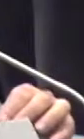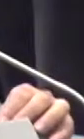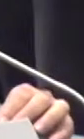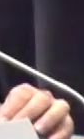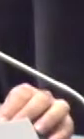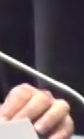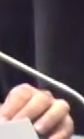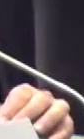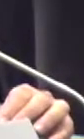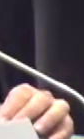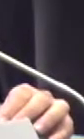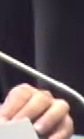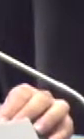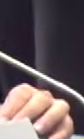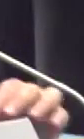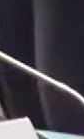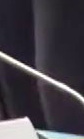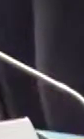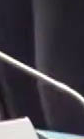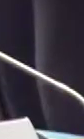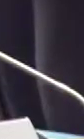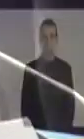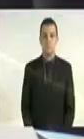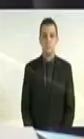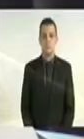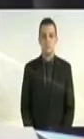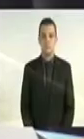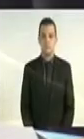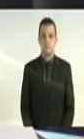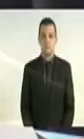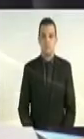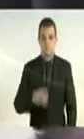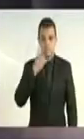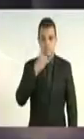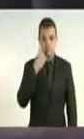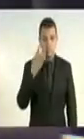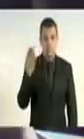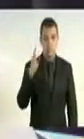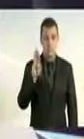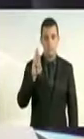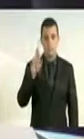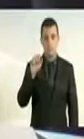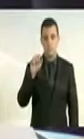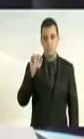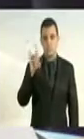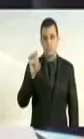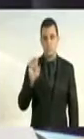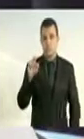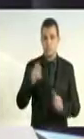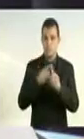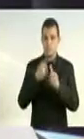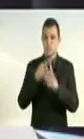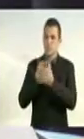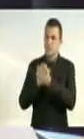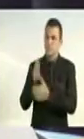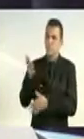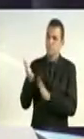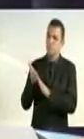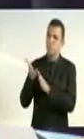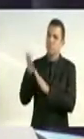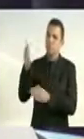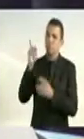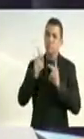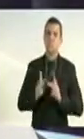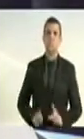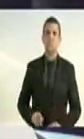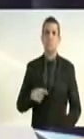Braide, primeiro eu gostaria de parabenizar a postura de Vossa Excelência. Há uma crítica a um ato do governo e Vossa Excelência